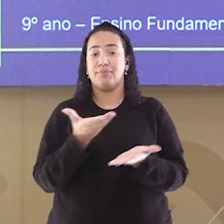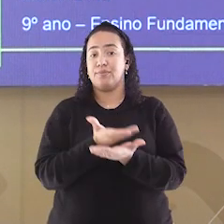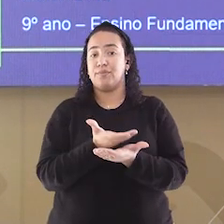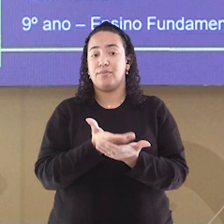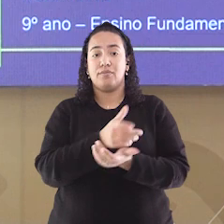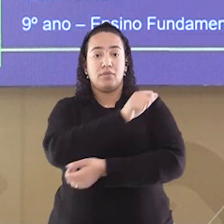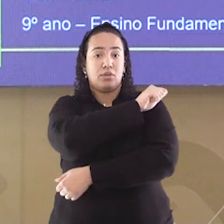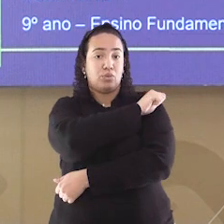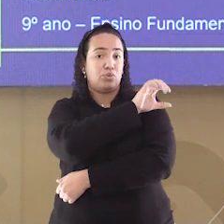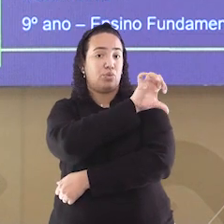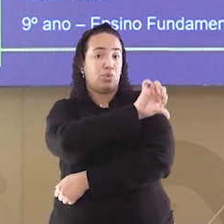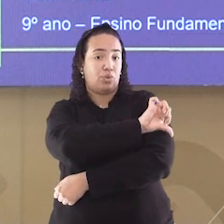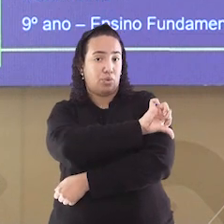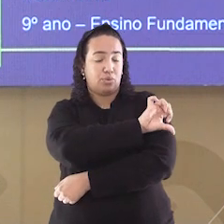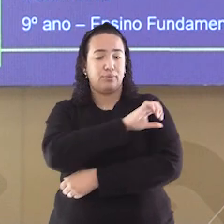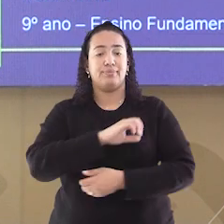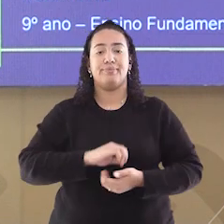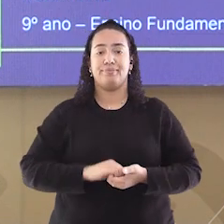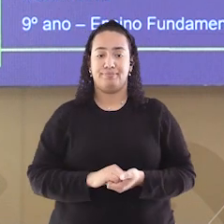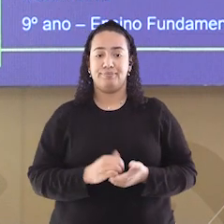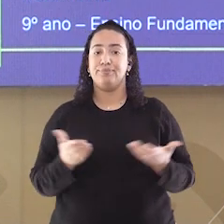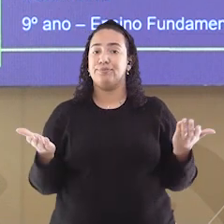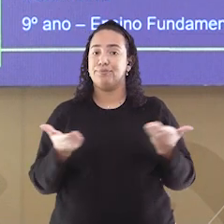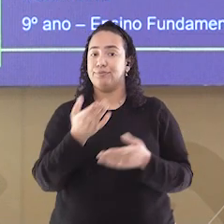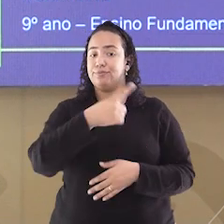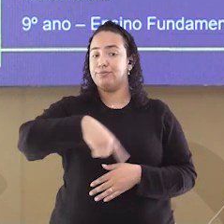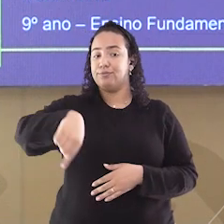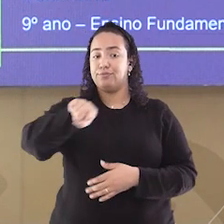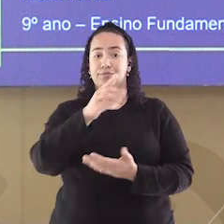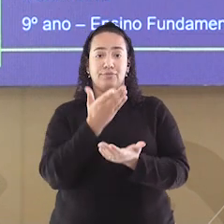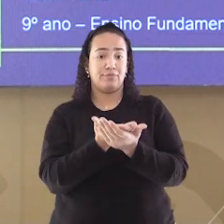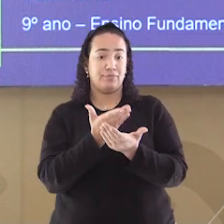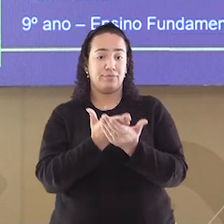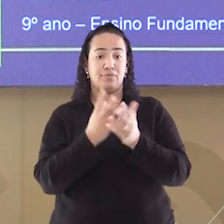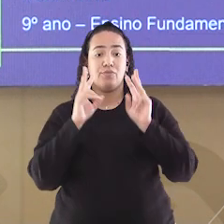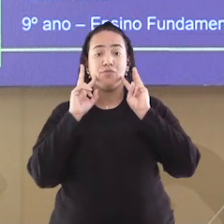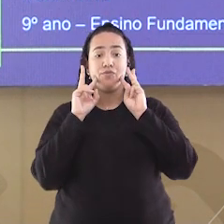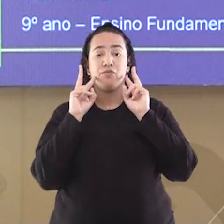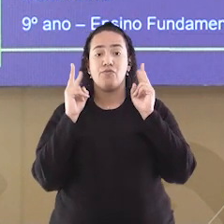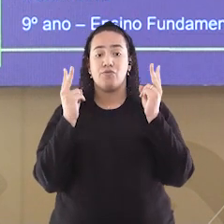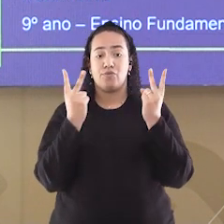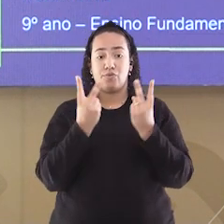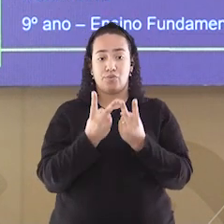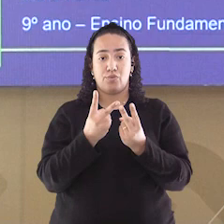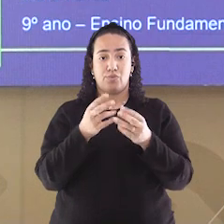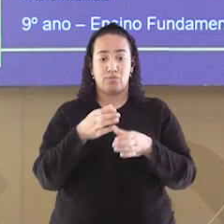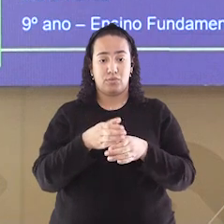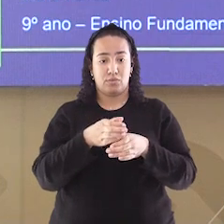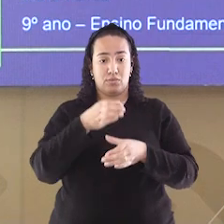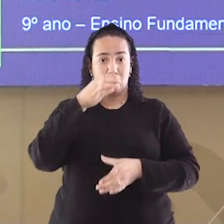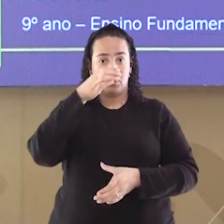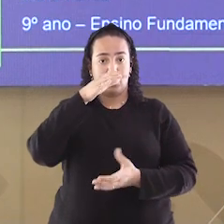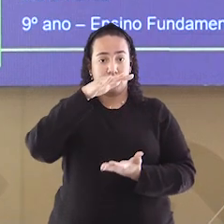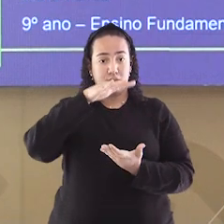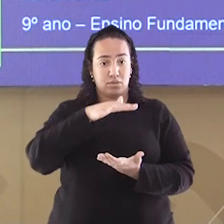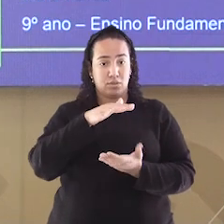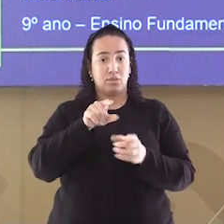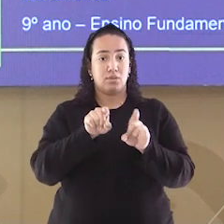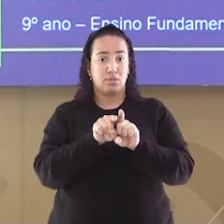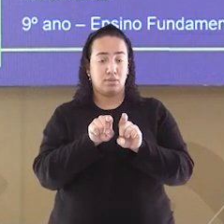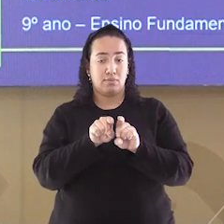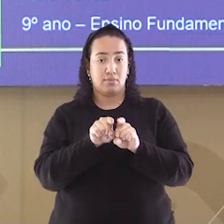nono ano dos anos finais. E estudaremos hoje volume de cilindros retos e prismas. Vai ser uma aula